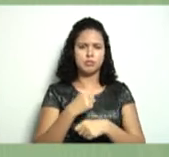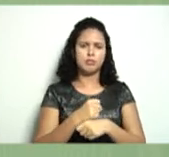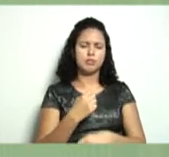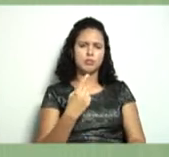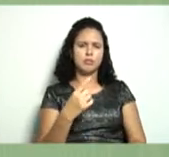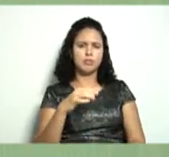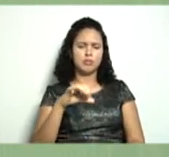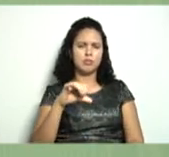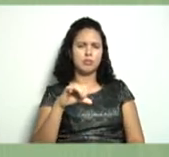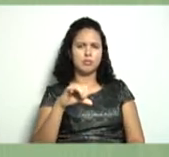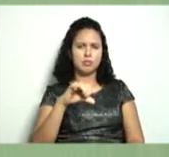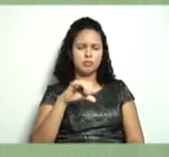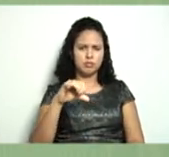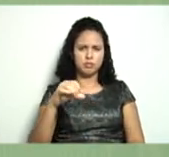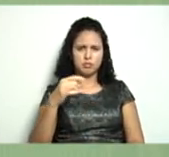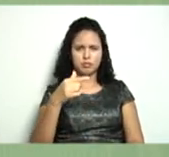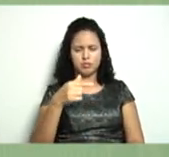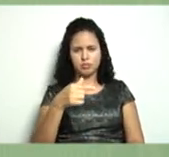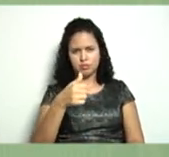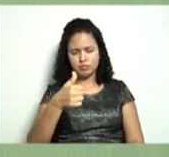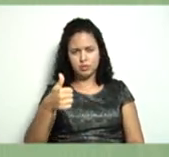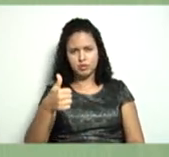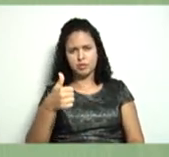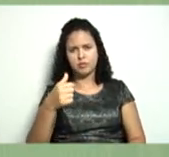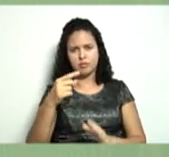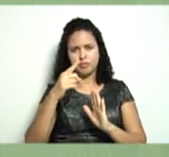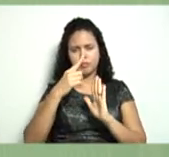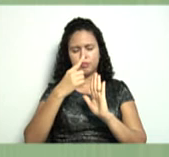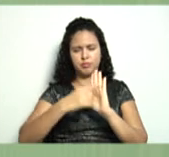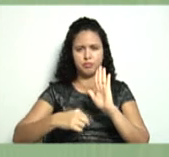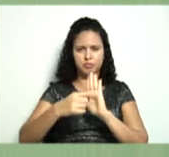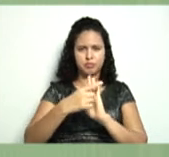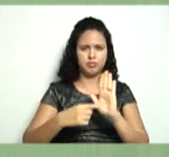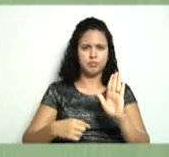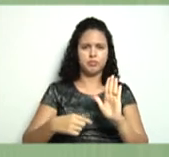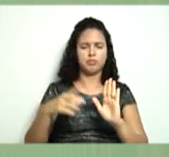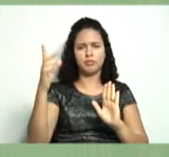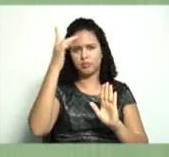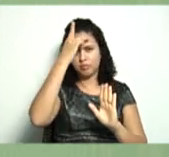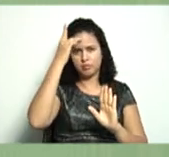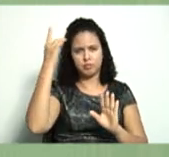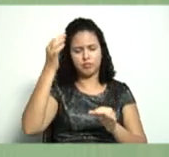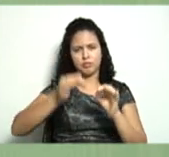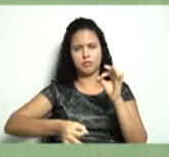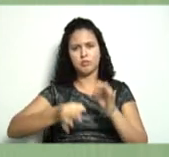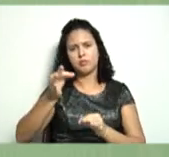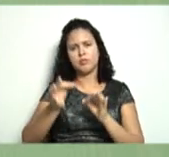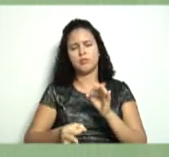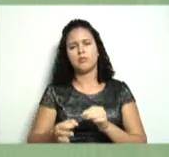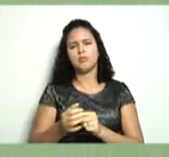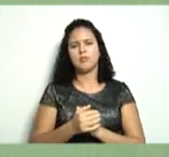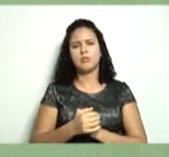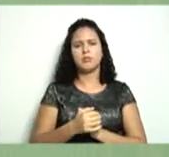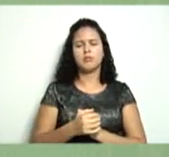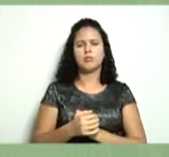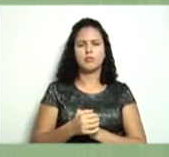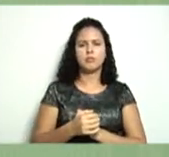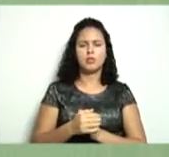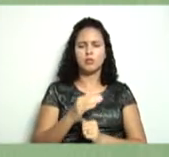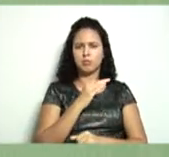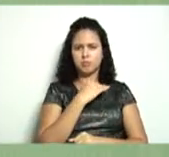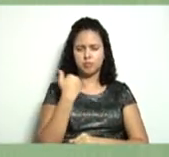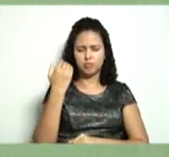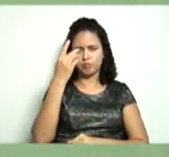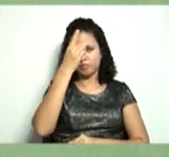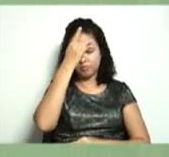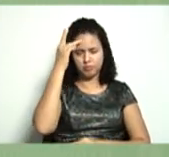associado será feita: 1. Por dissolução da pessoa jurídica. 2. Por morte da pessoa